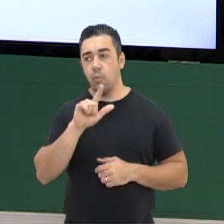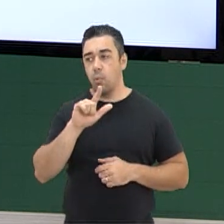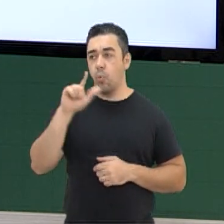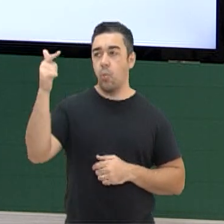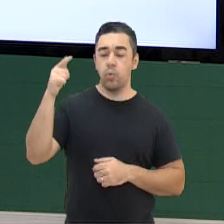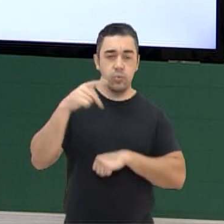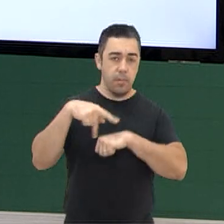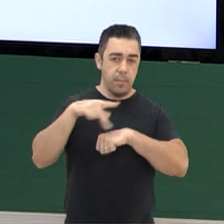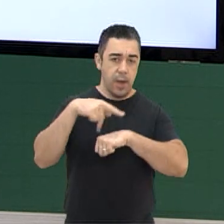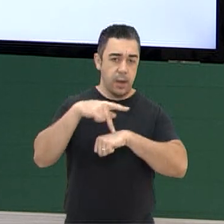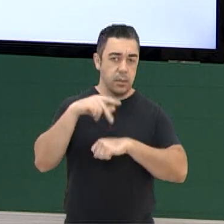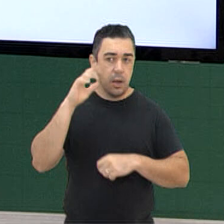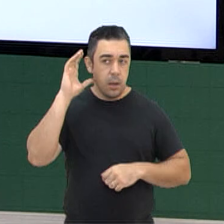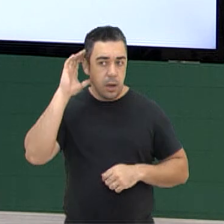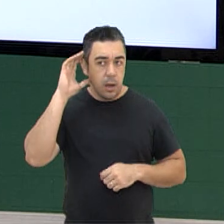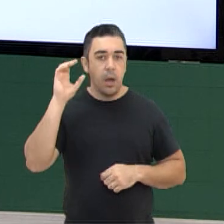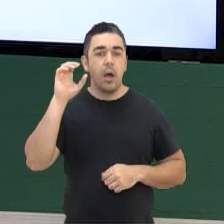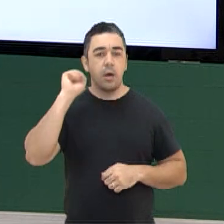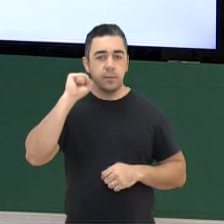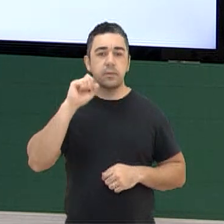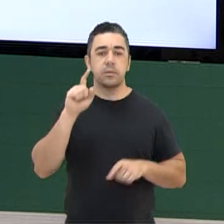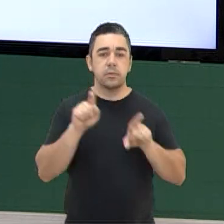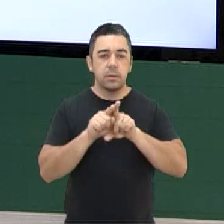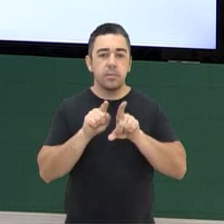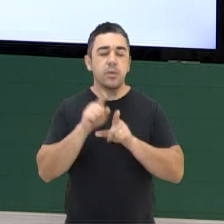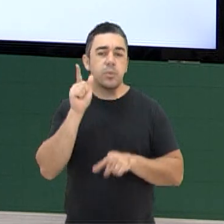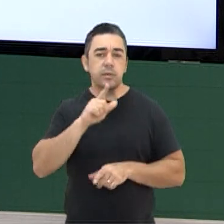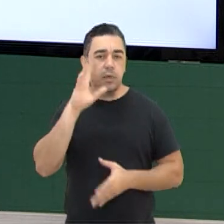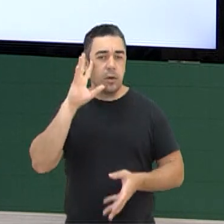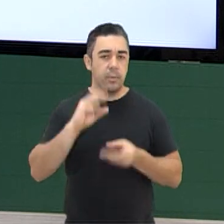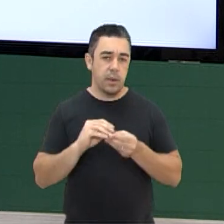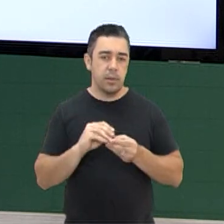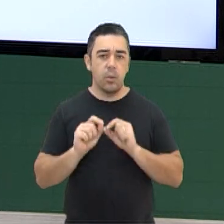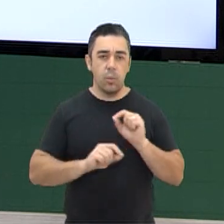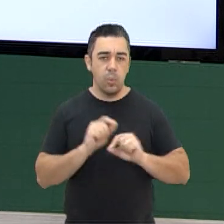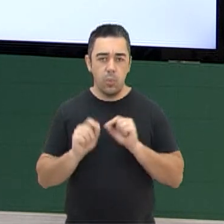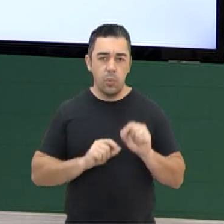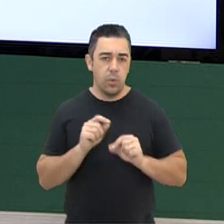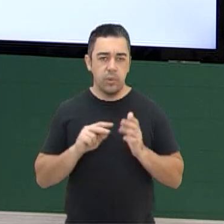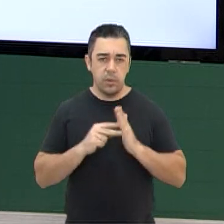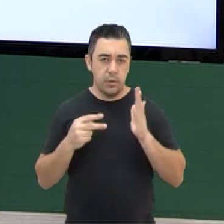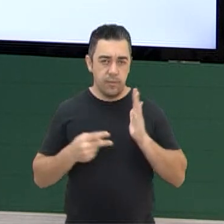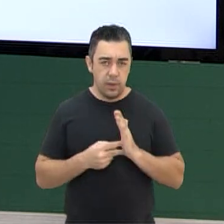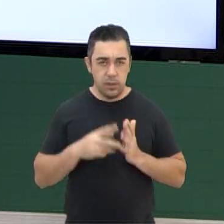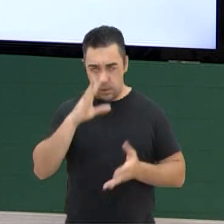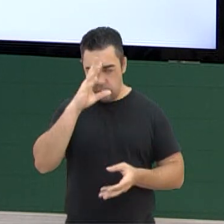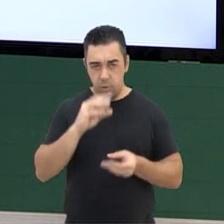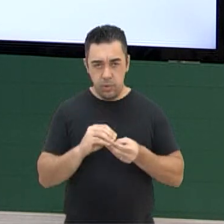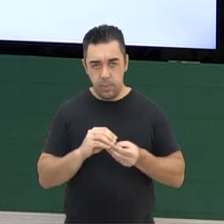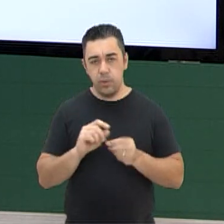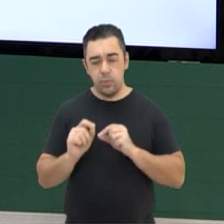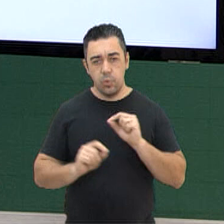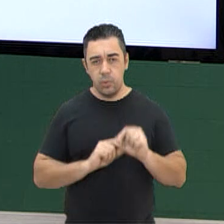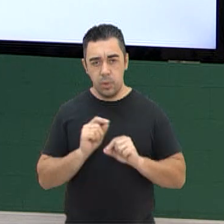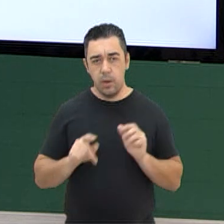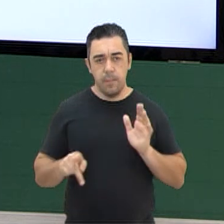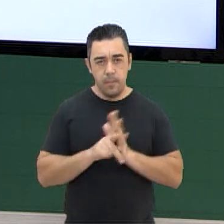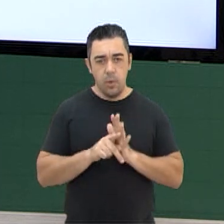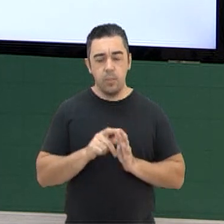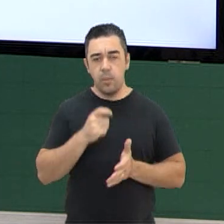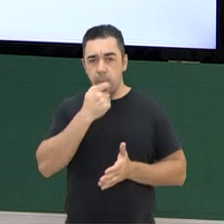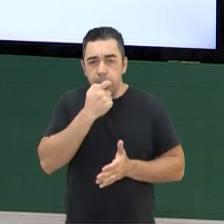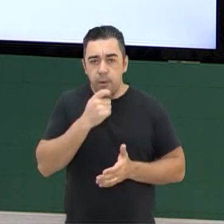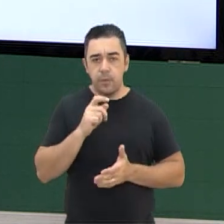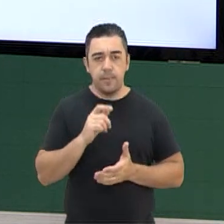competir em outros países, não tivessem dificuldade na interpretação e no entendimento dos comandos feitos pelos